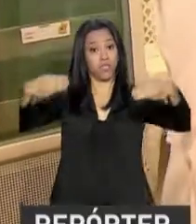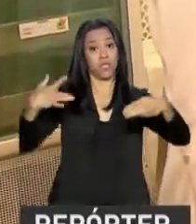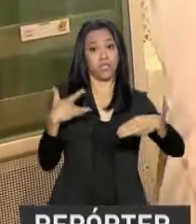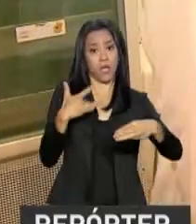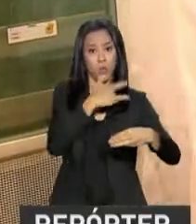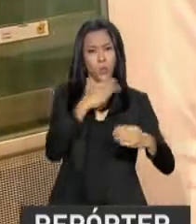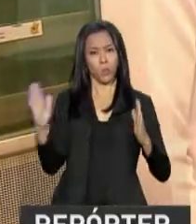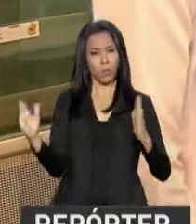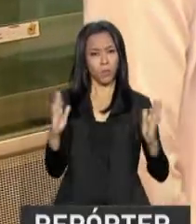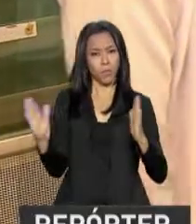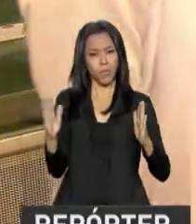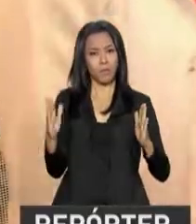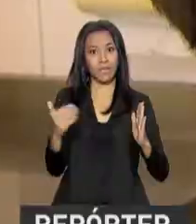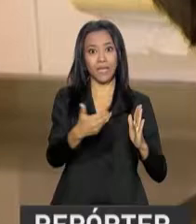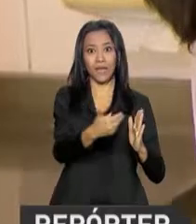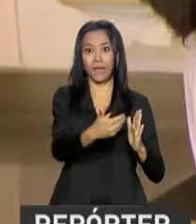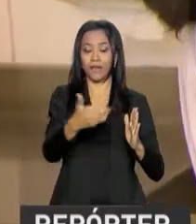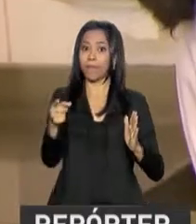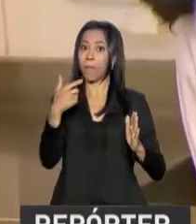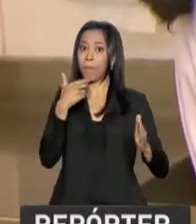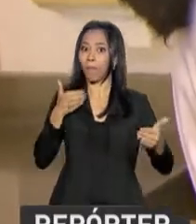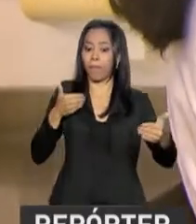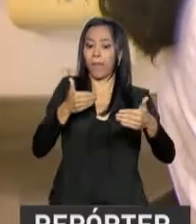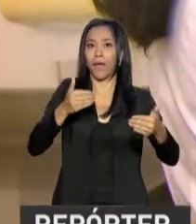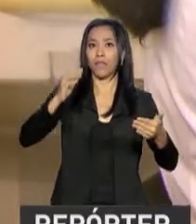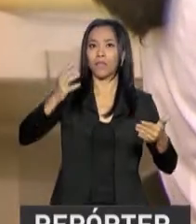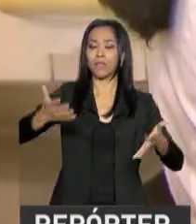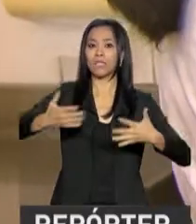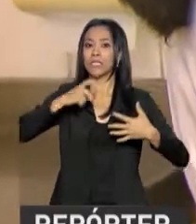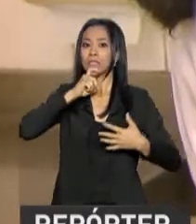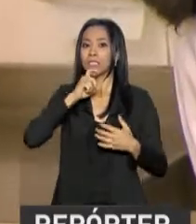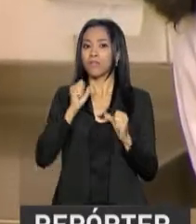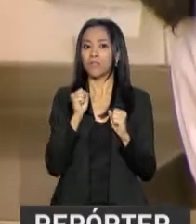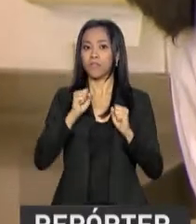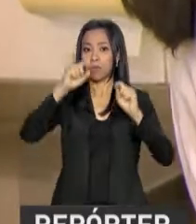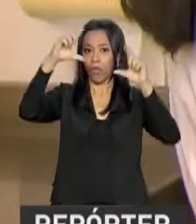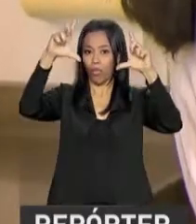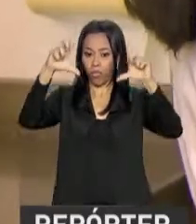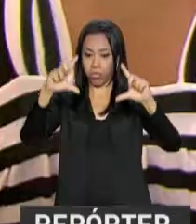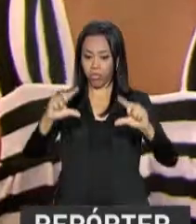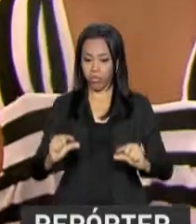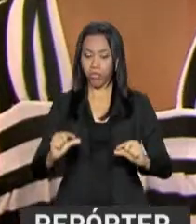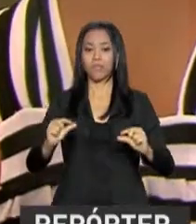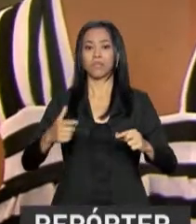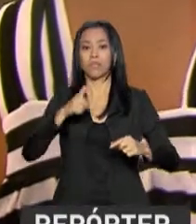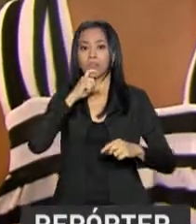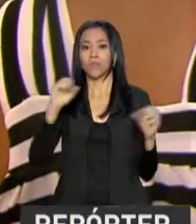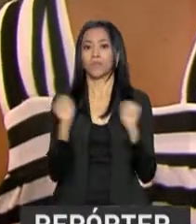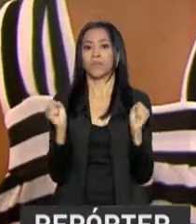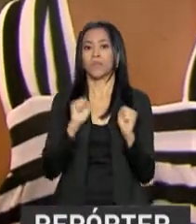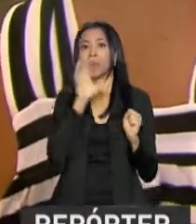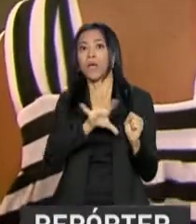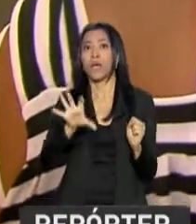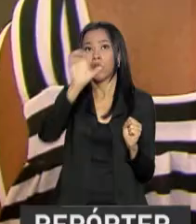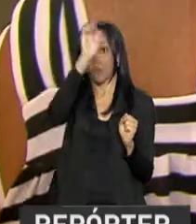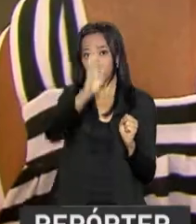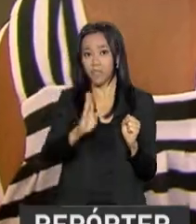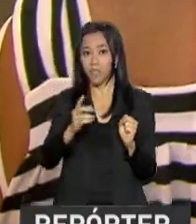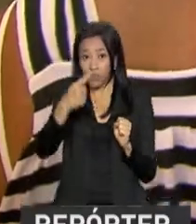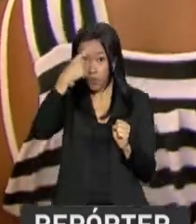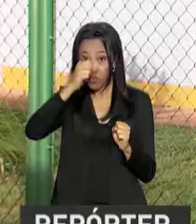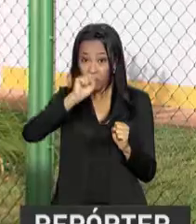período que antecede o inverno estação em que a temperatura cai em várias regiões do país ea transmissão do vírus